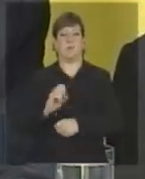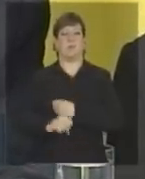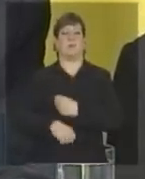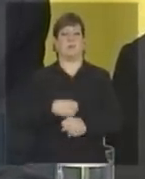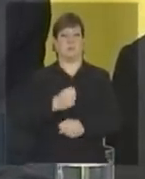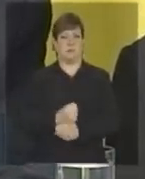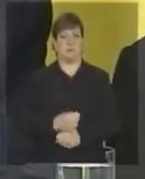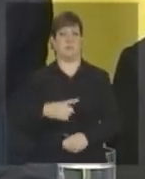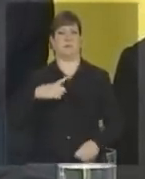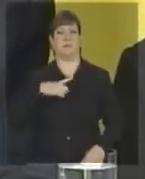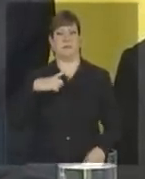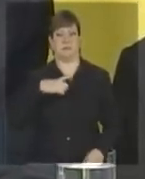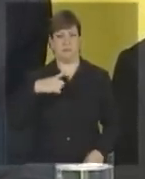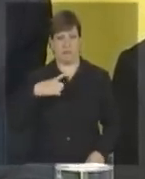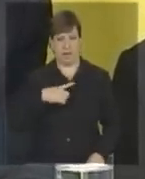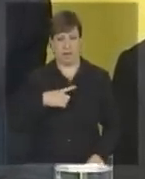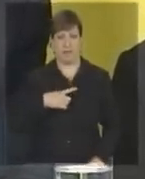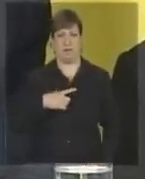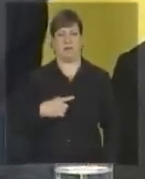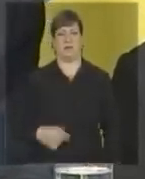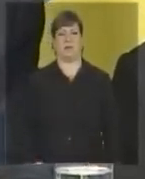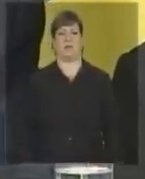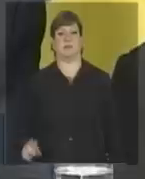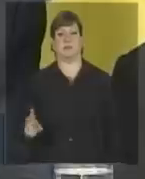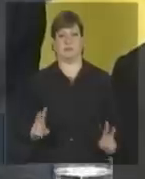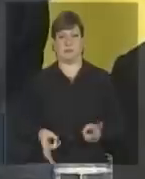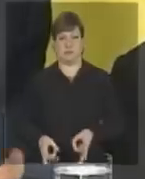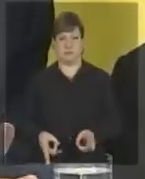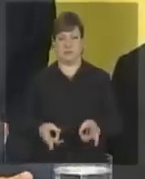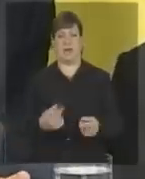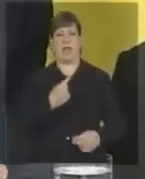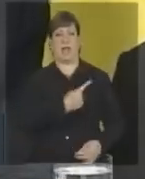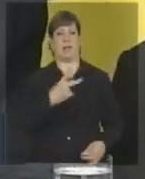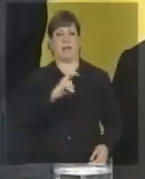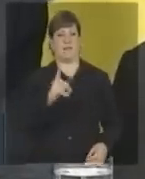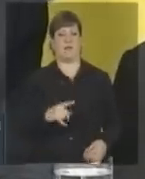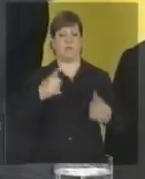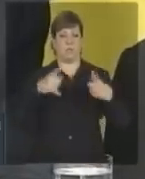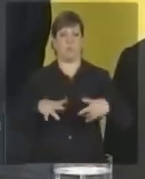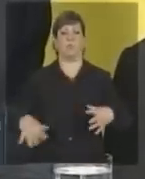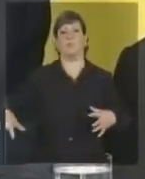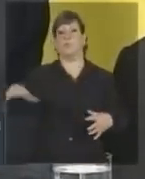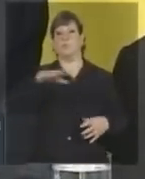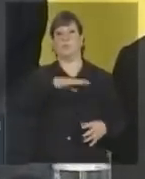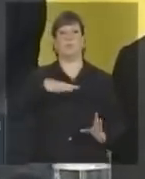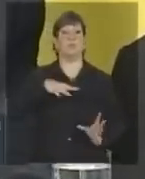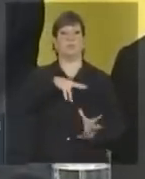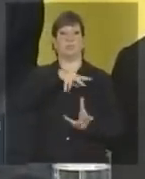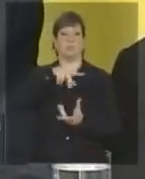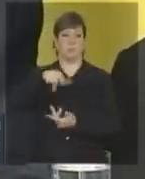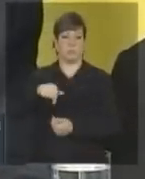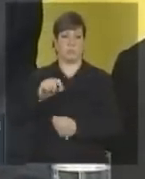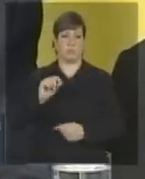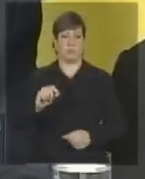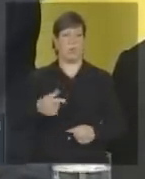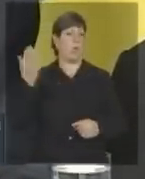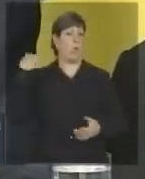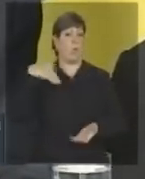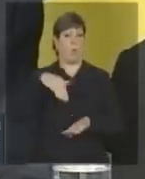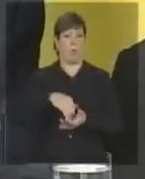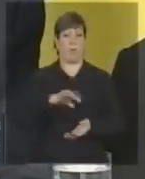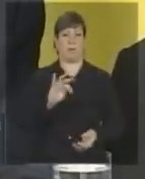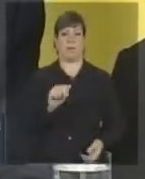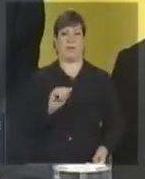Transparência Internacional, cada vez em um continente do mundo. O último foi na Tailândia,